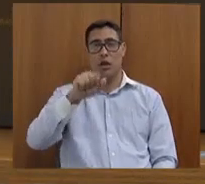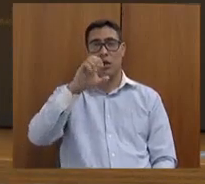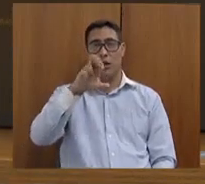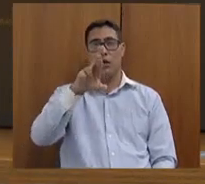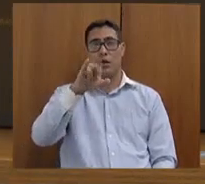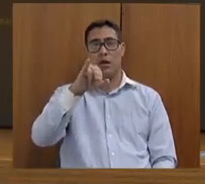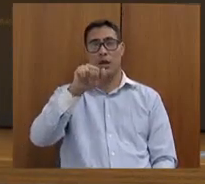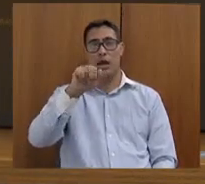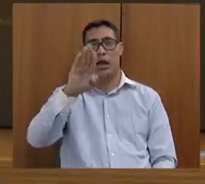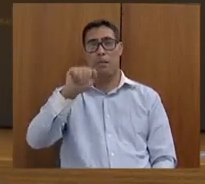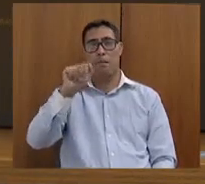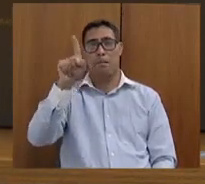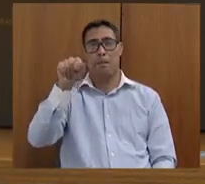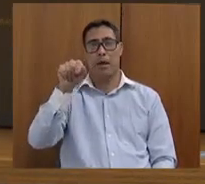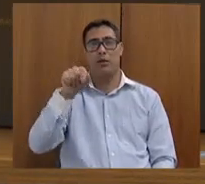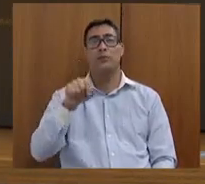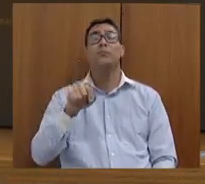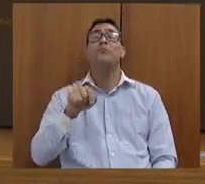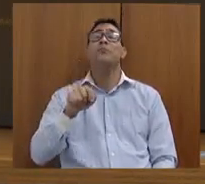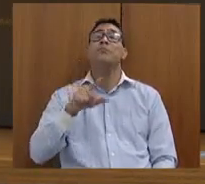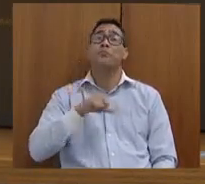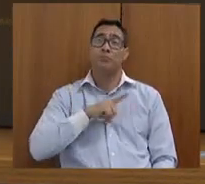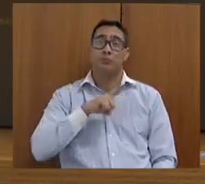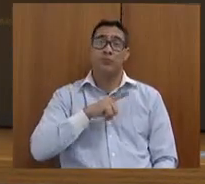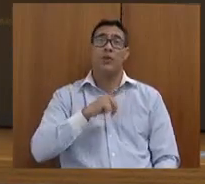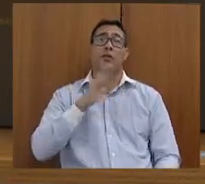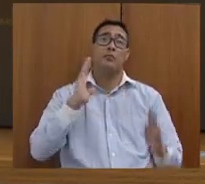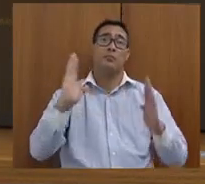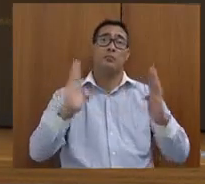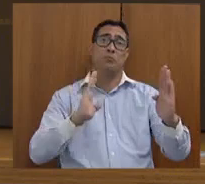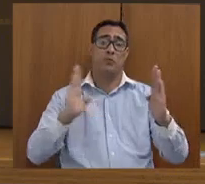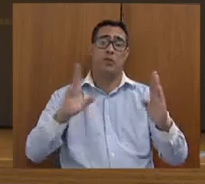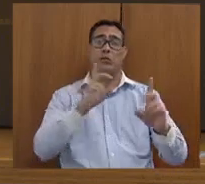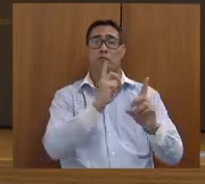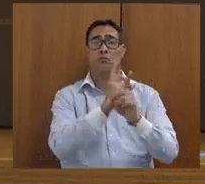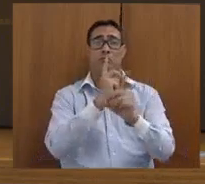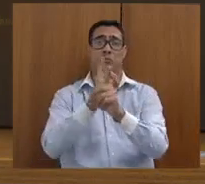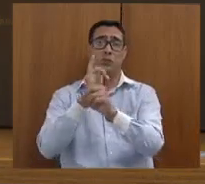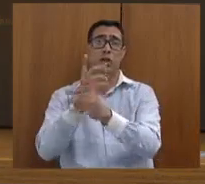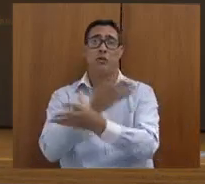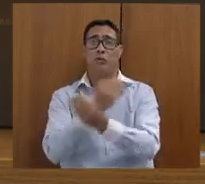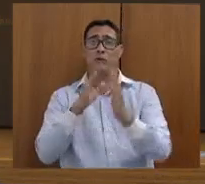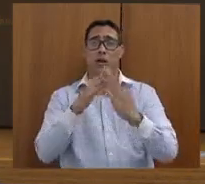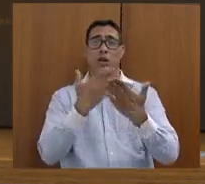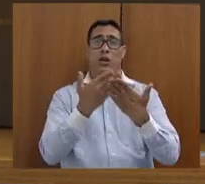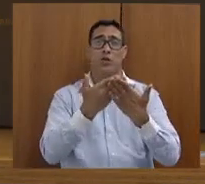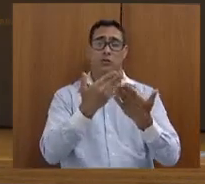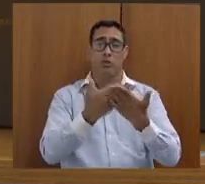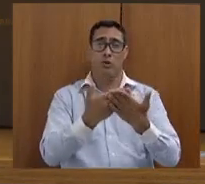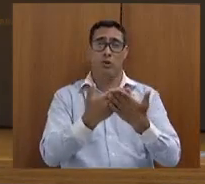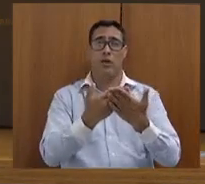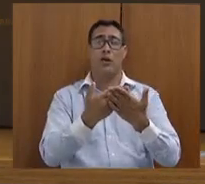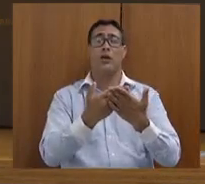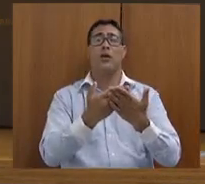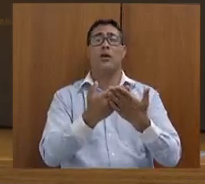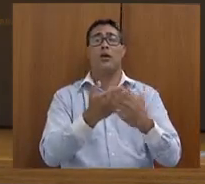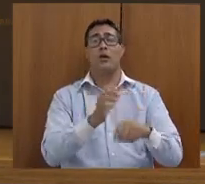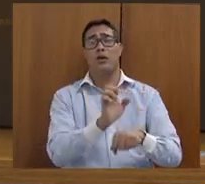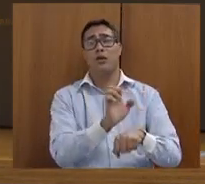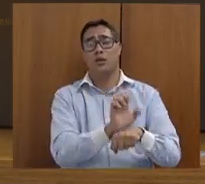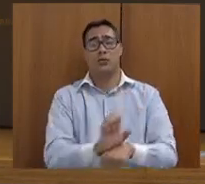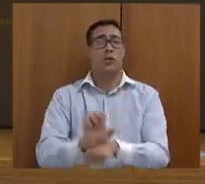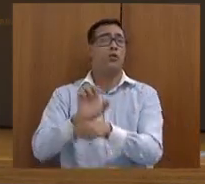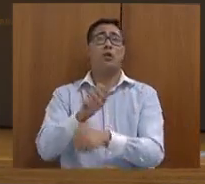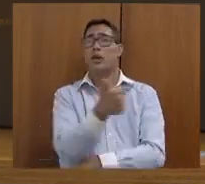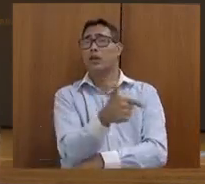nesse período eu fui descobrindo que tinha muita Escola Estadual que não tinha água que não tinha